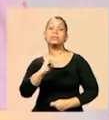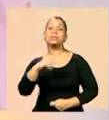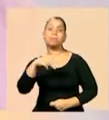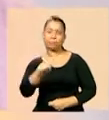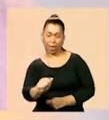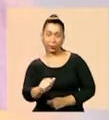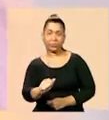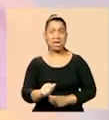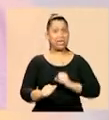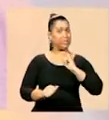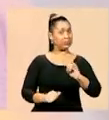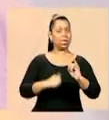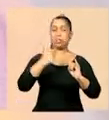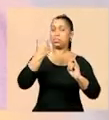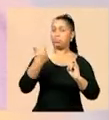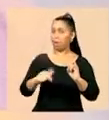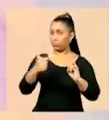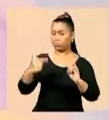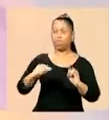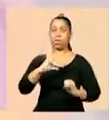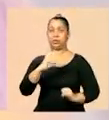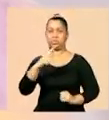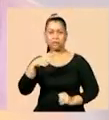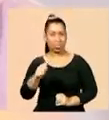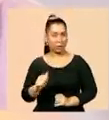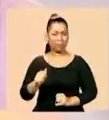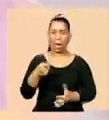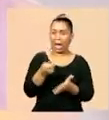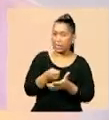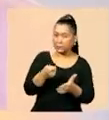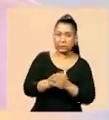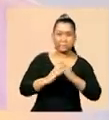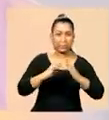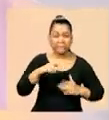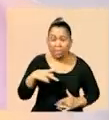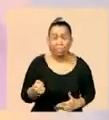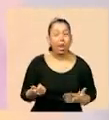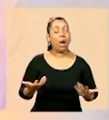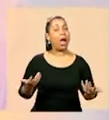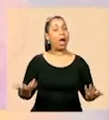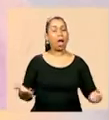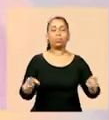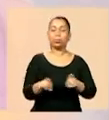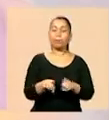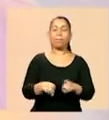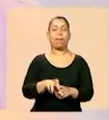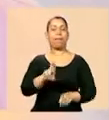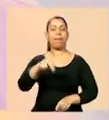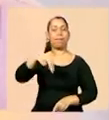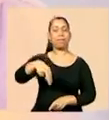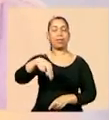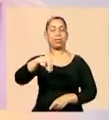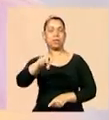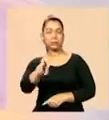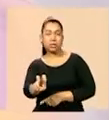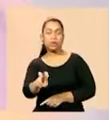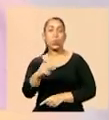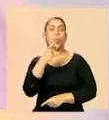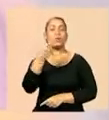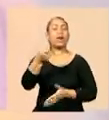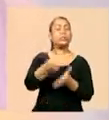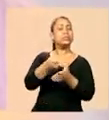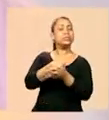né? Se elas não têm a CIPA, se ela não tem a exigência da CIPA, também a própria NR5, ela fala